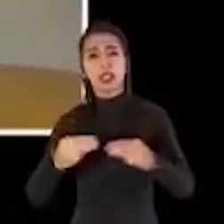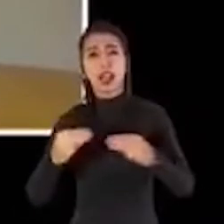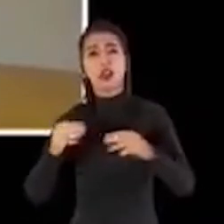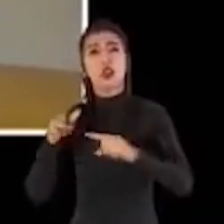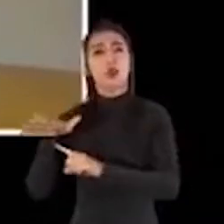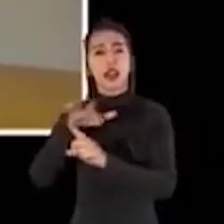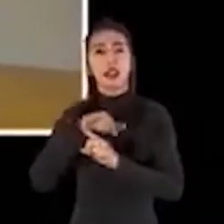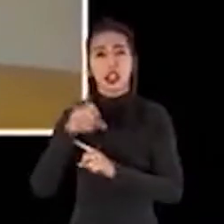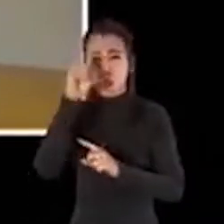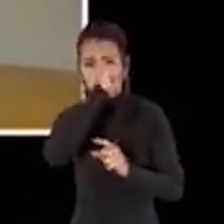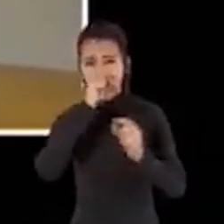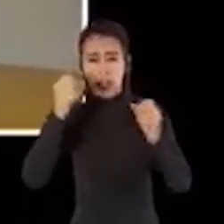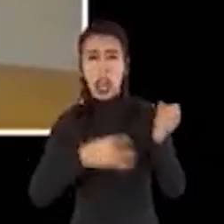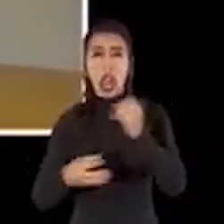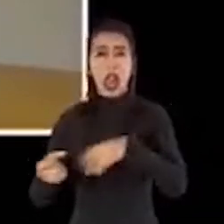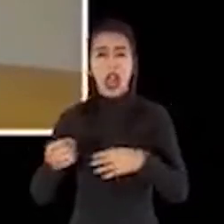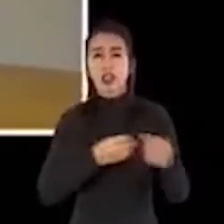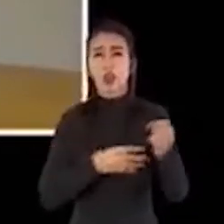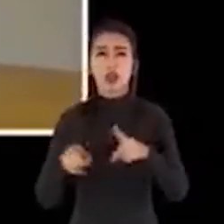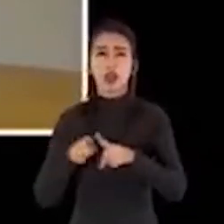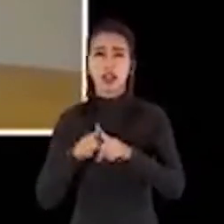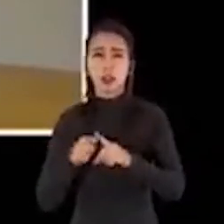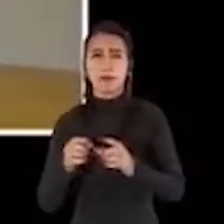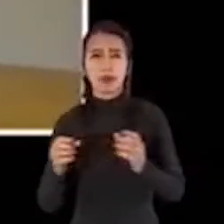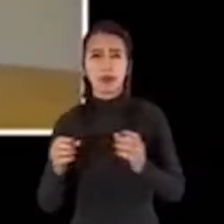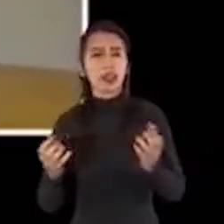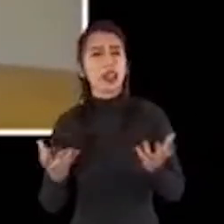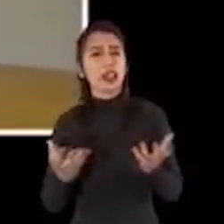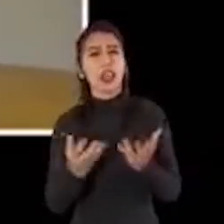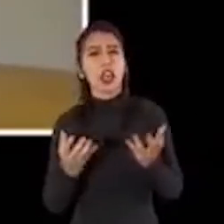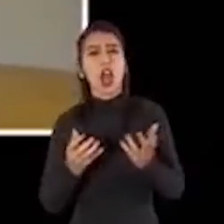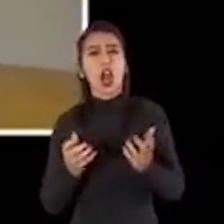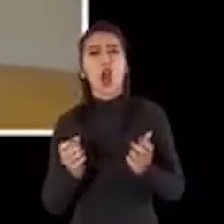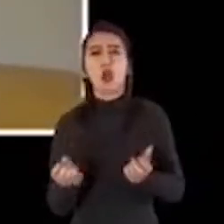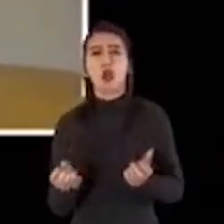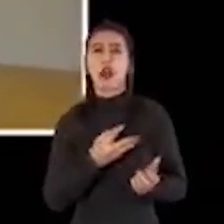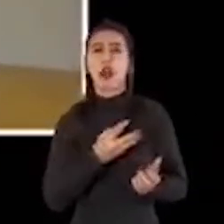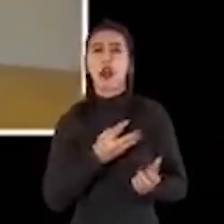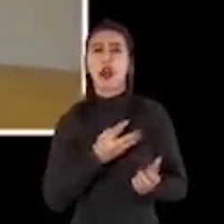empreender, inovar, incentivar e criar uma nova economia verde neutra em emissões até 2050.